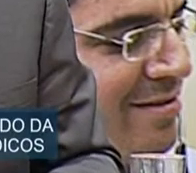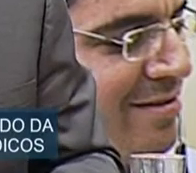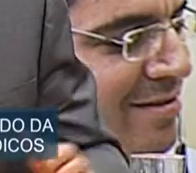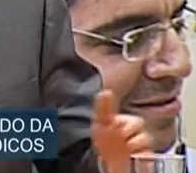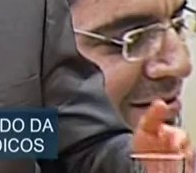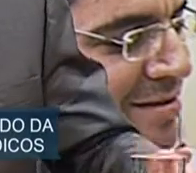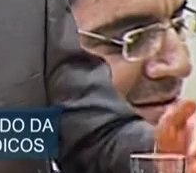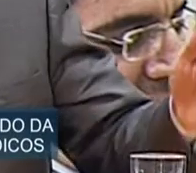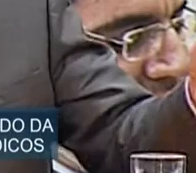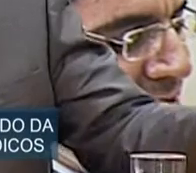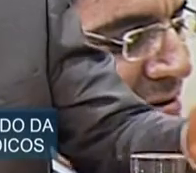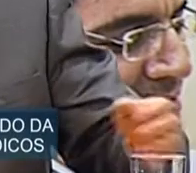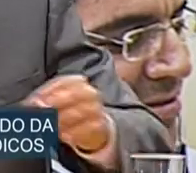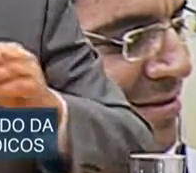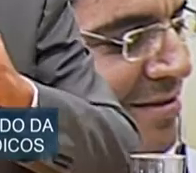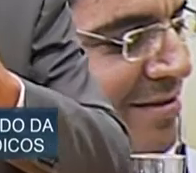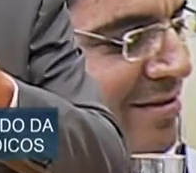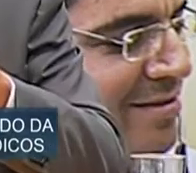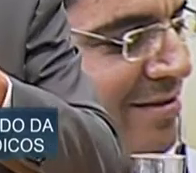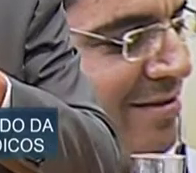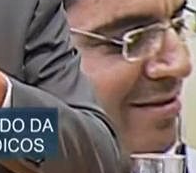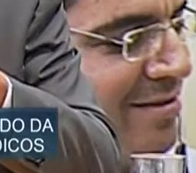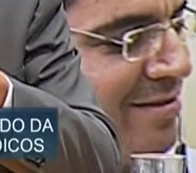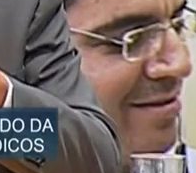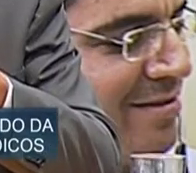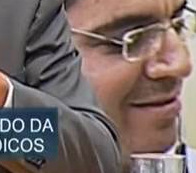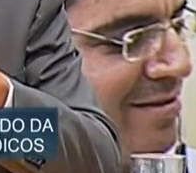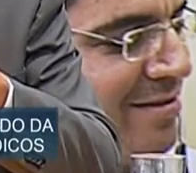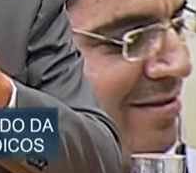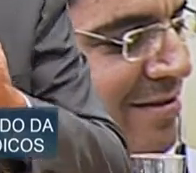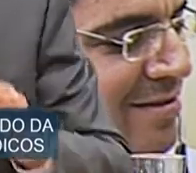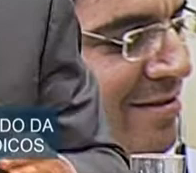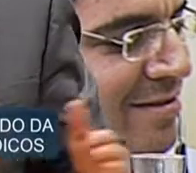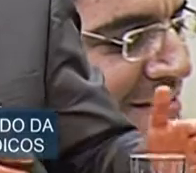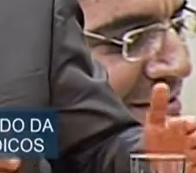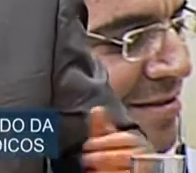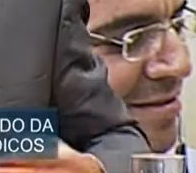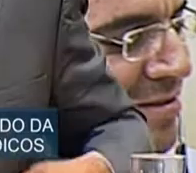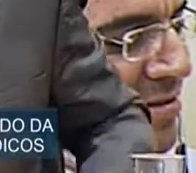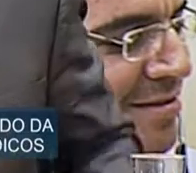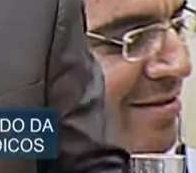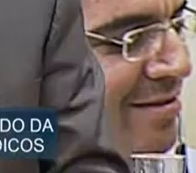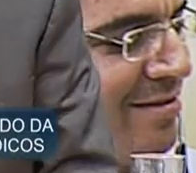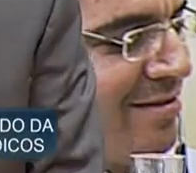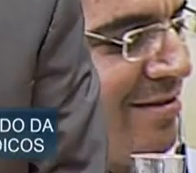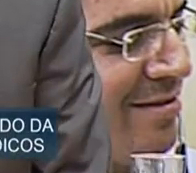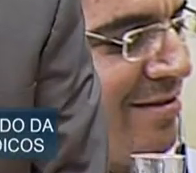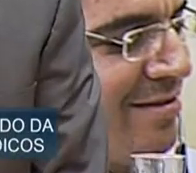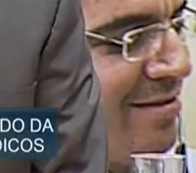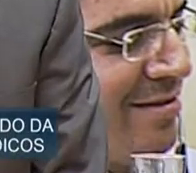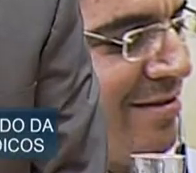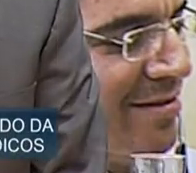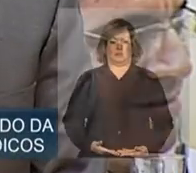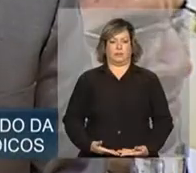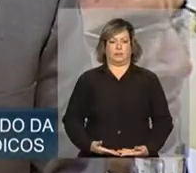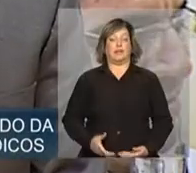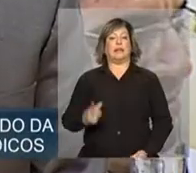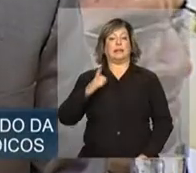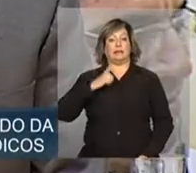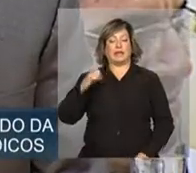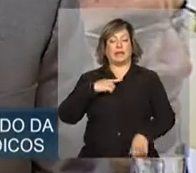tem mais tem esse Prazo de Conclusão até o prazo final para emissão de passagens para que esses profissionais possam adequar